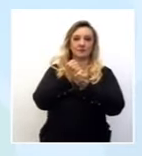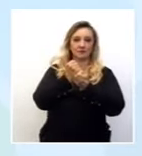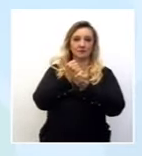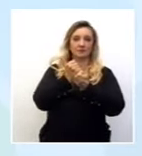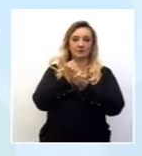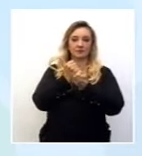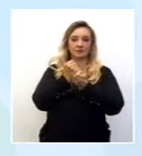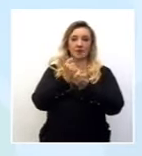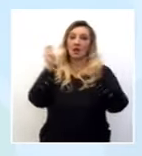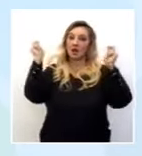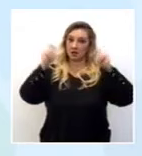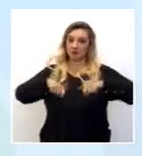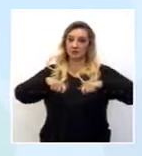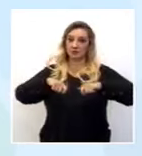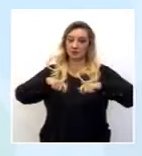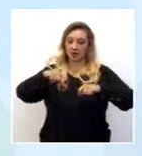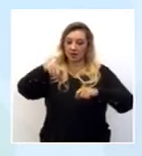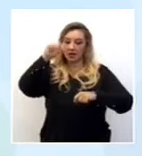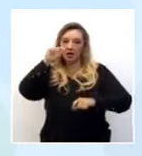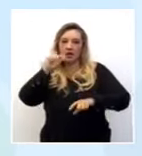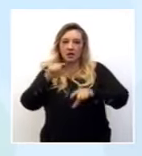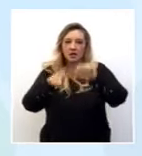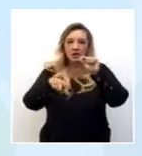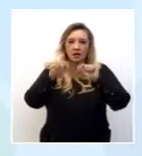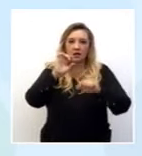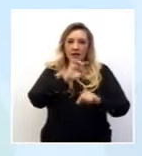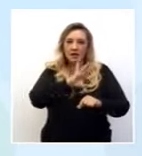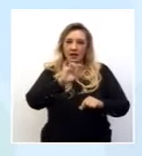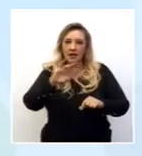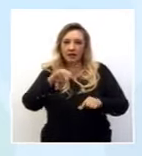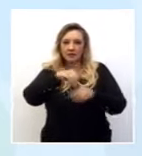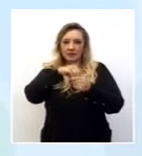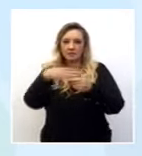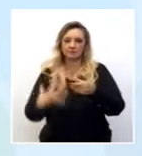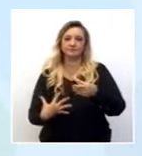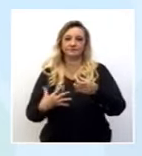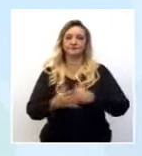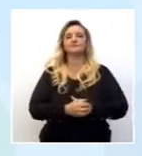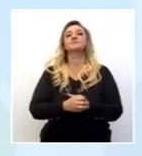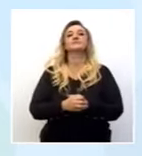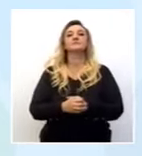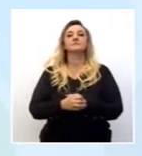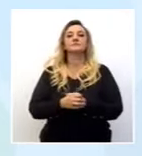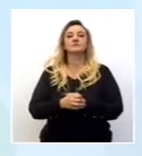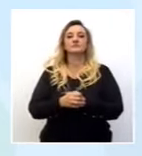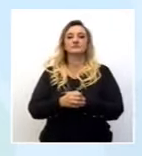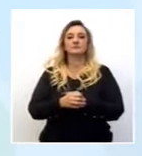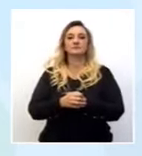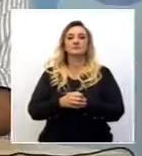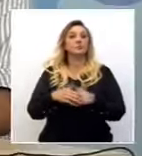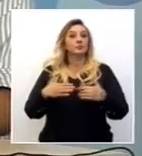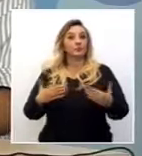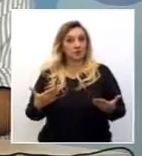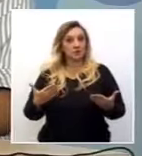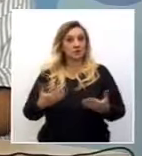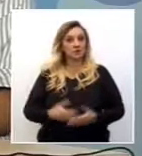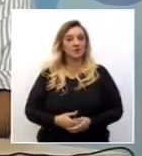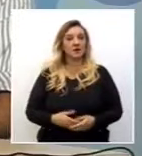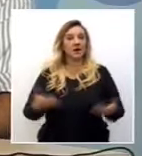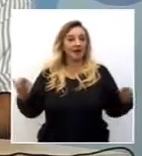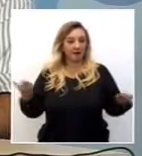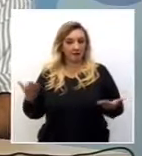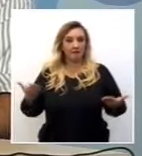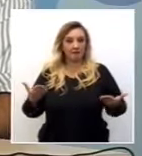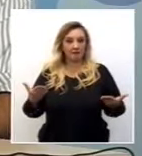material de apoio, as habilidades selecionadas para cada componente. Isso. Não é isso? Bom, agora